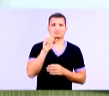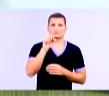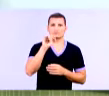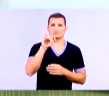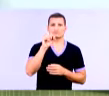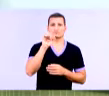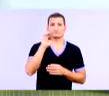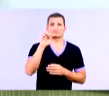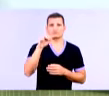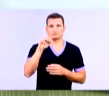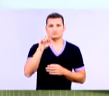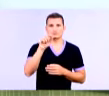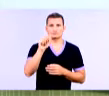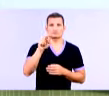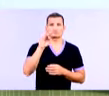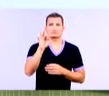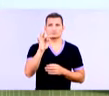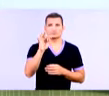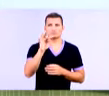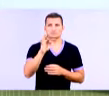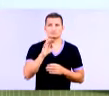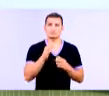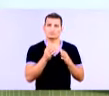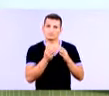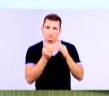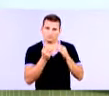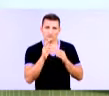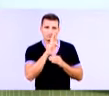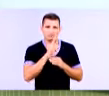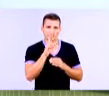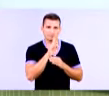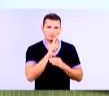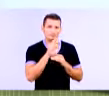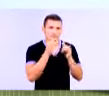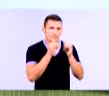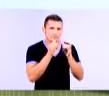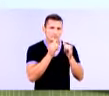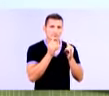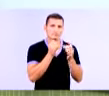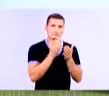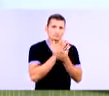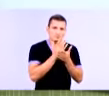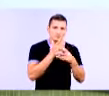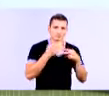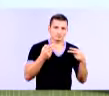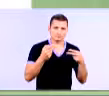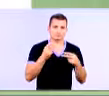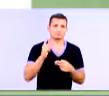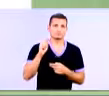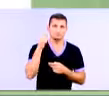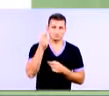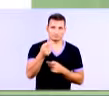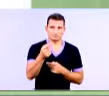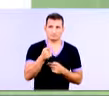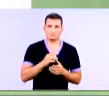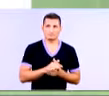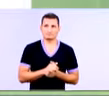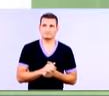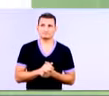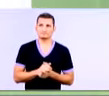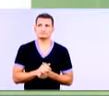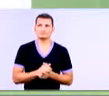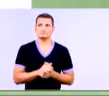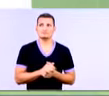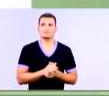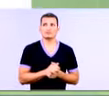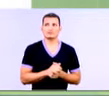system.out.println. Né? Eu estou pedindo para o usuário para ele informar alguma coisa. Logo depois, o usuário